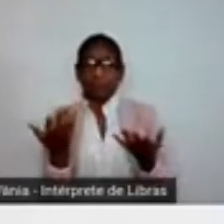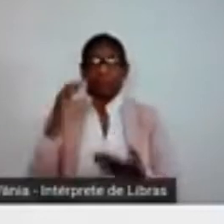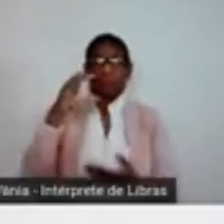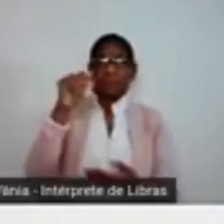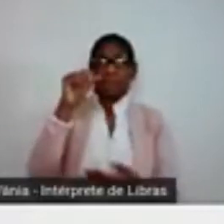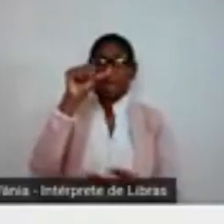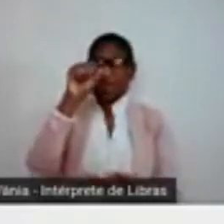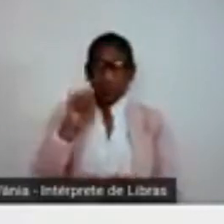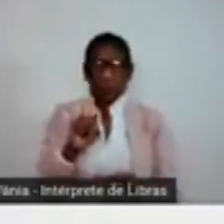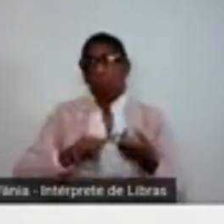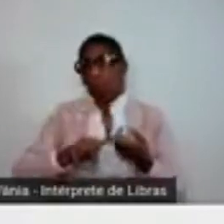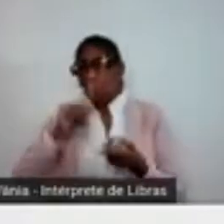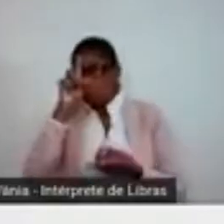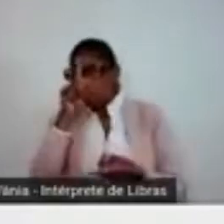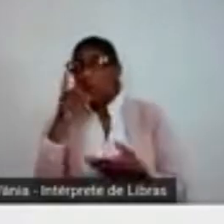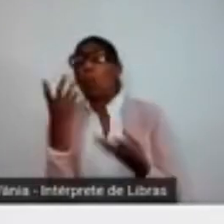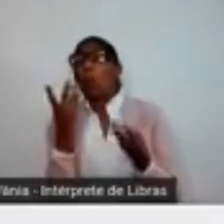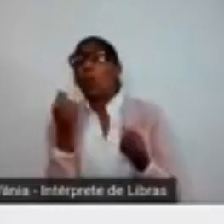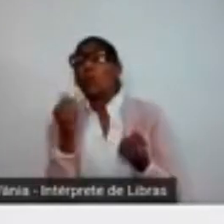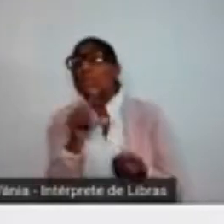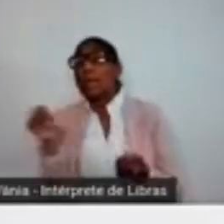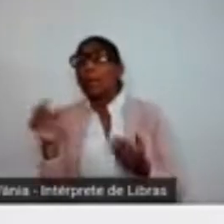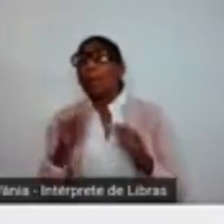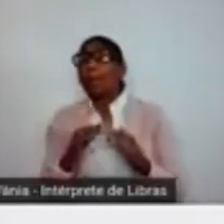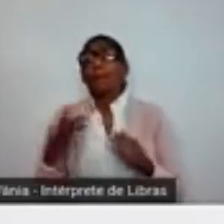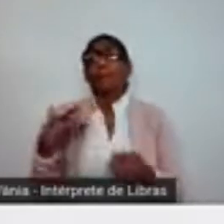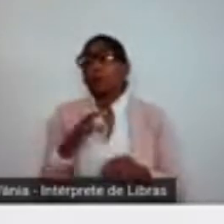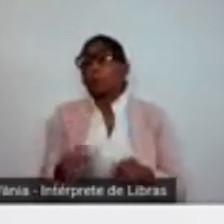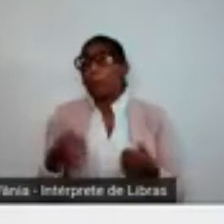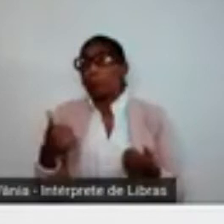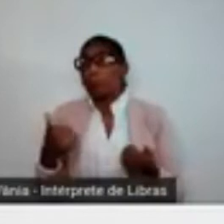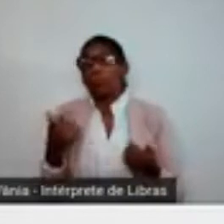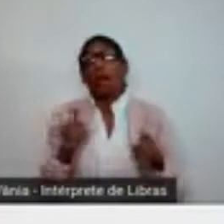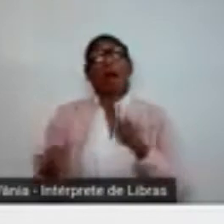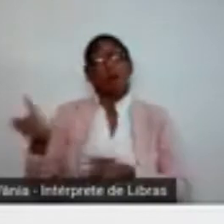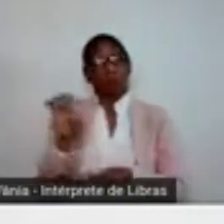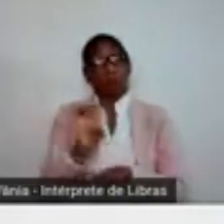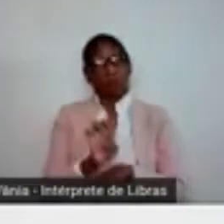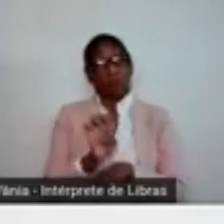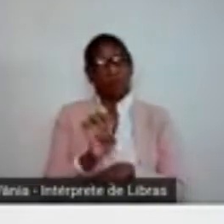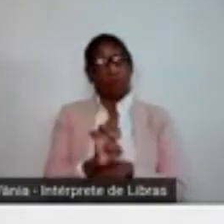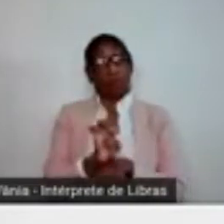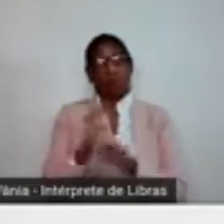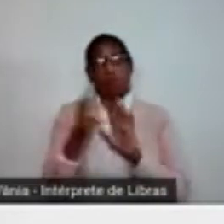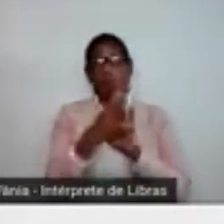né, mescla internação e leitos clínicos também, que é algo importante da gente observar. Alguns estados que até se inspiraram no modelo